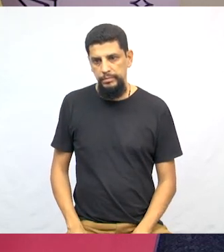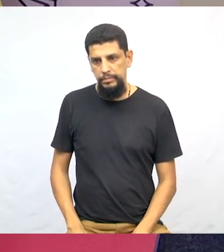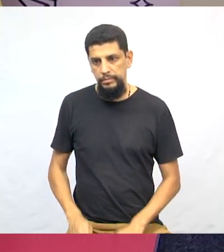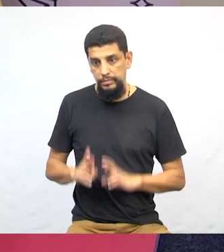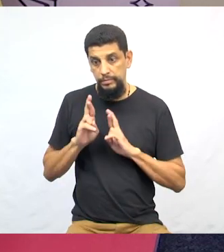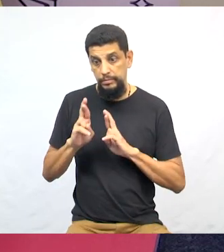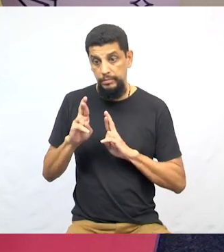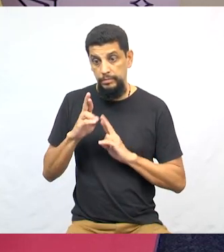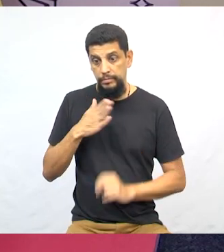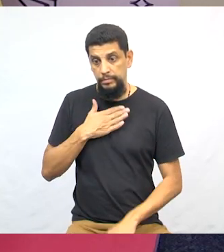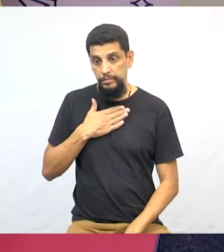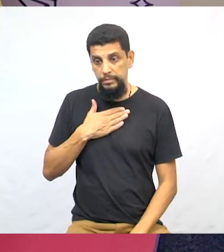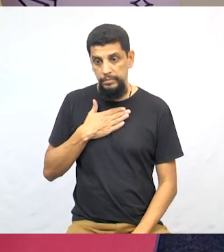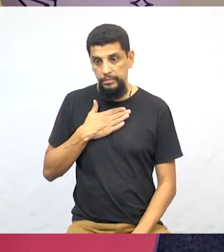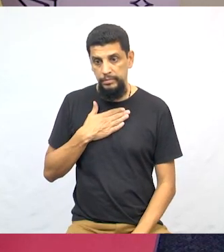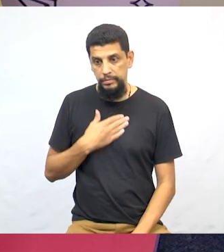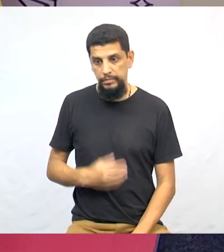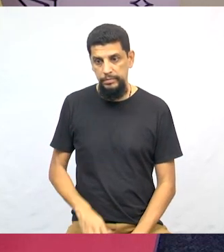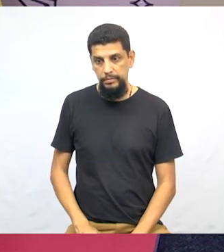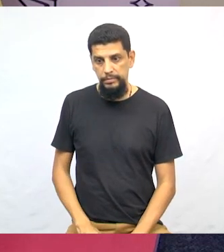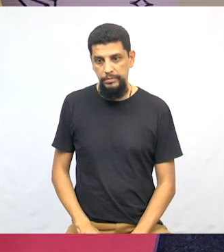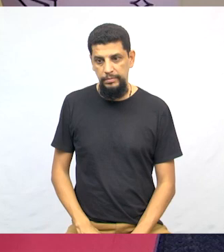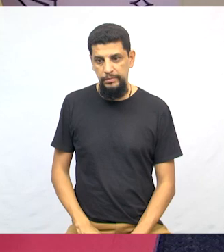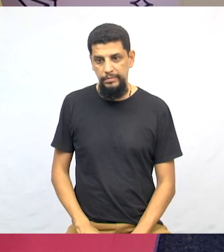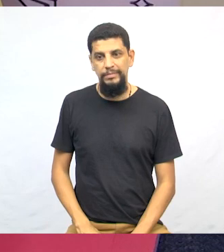Forçam por mim aí.